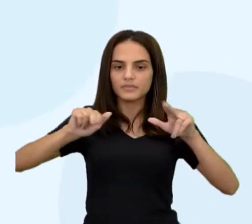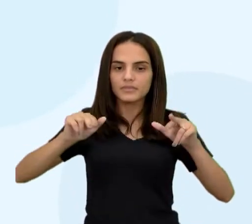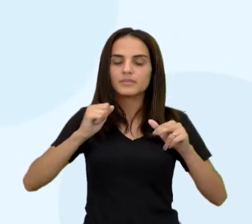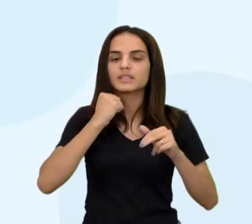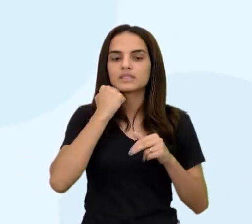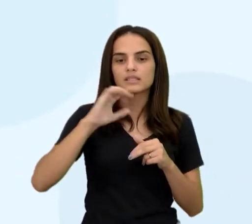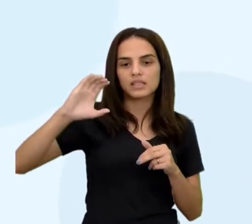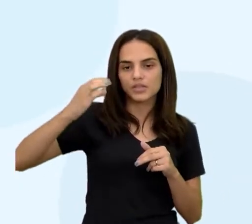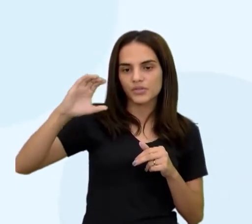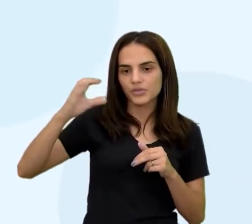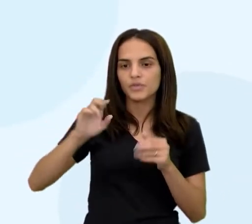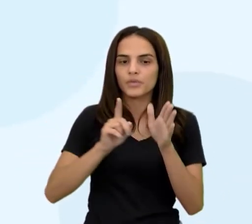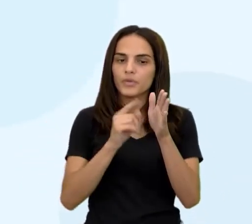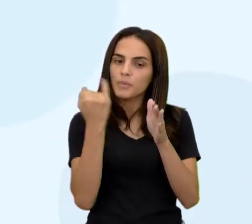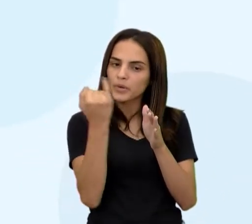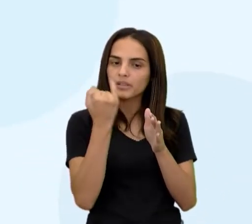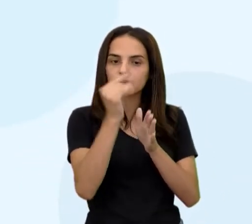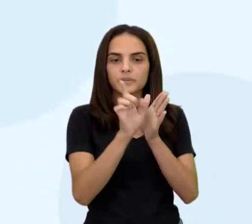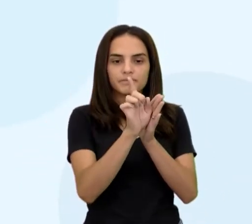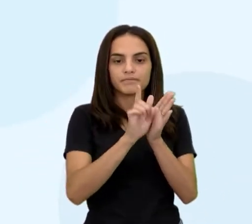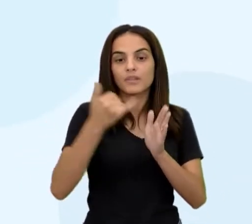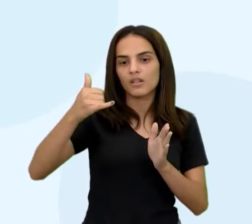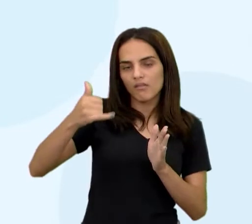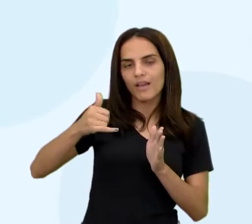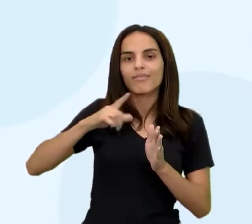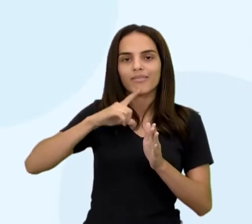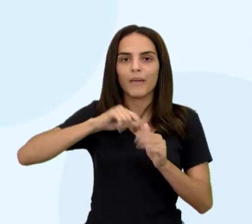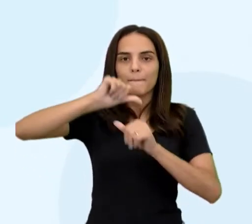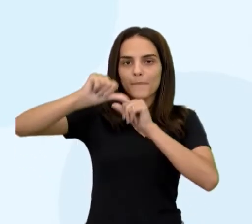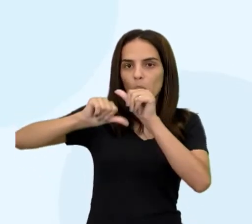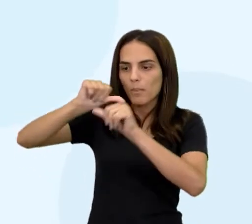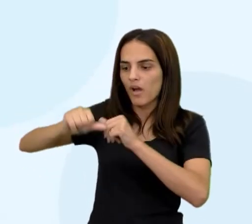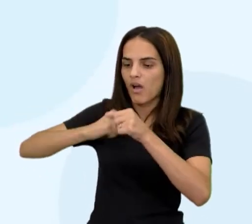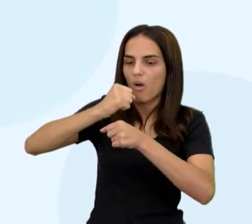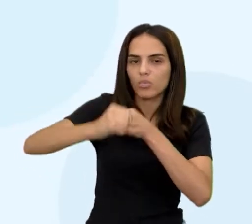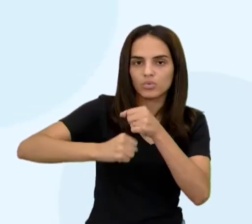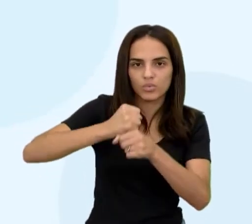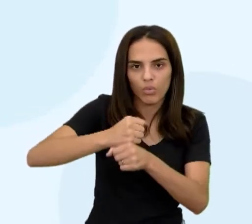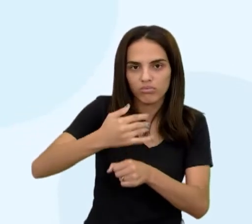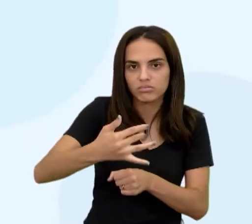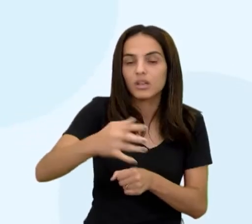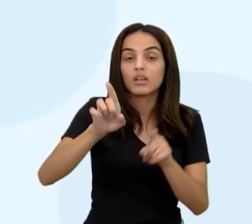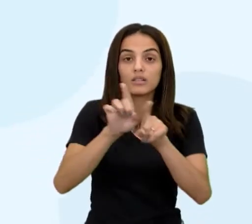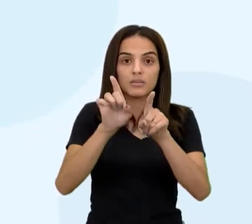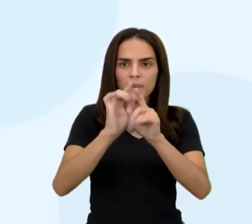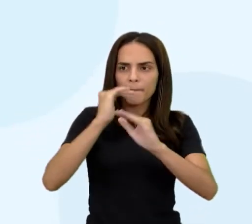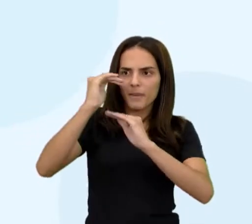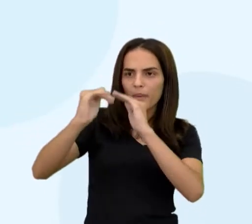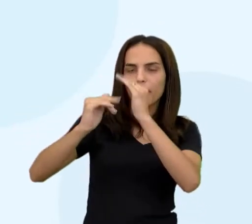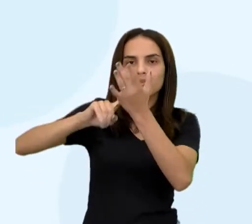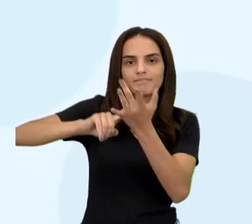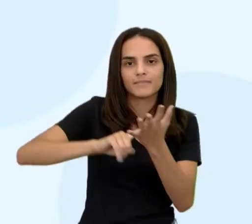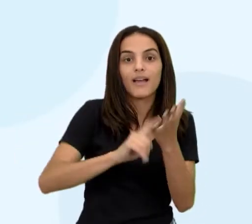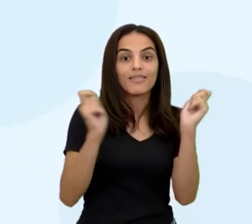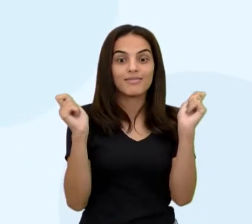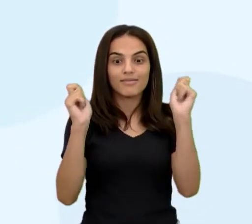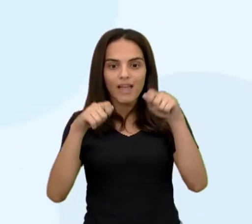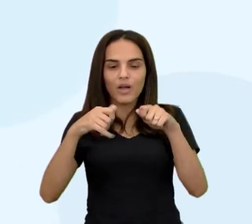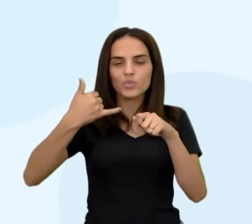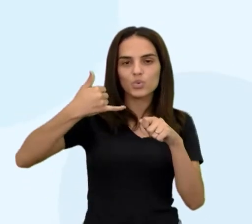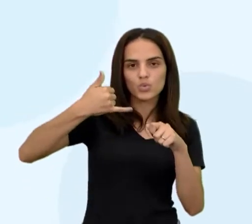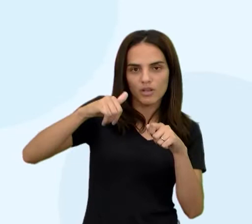pesquisa. O smartphone sofreu transformações ao longo dos anos e o avanço tecnológico permitiu que este modelo de